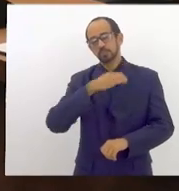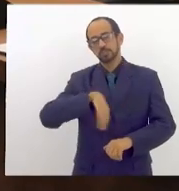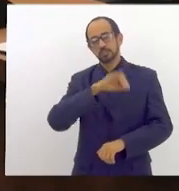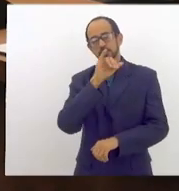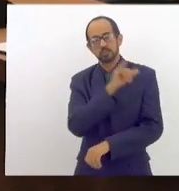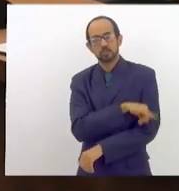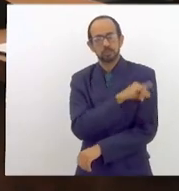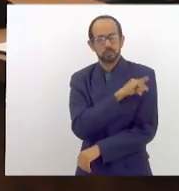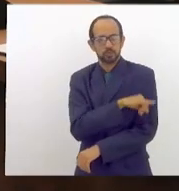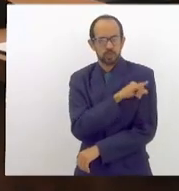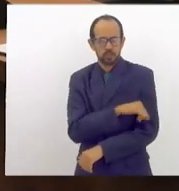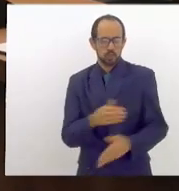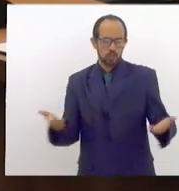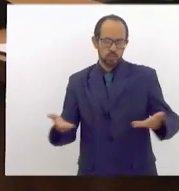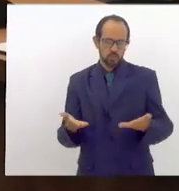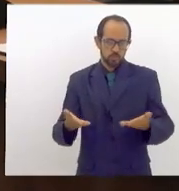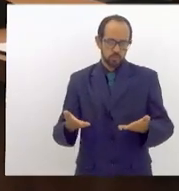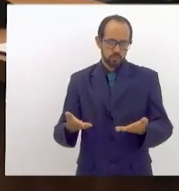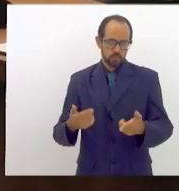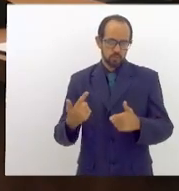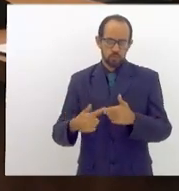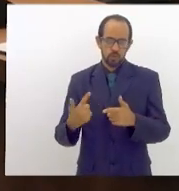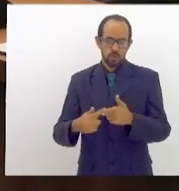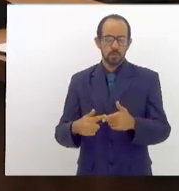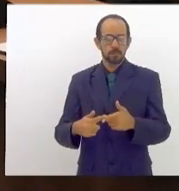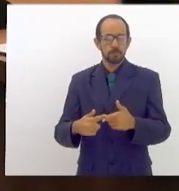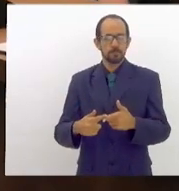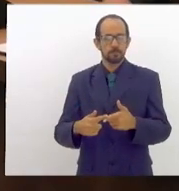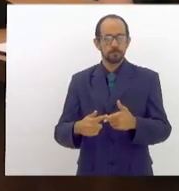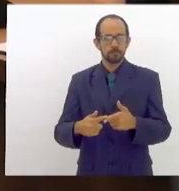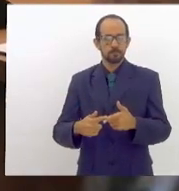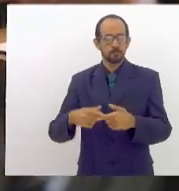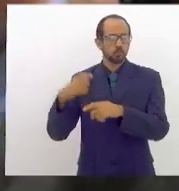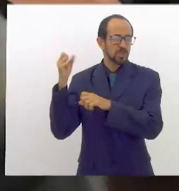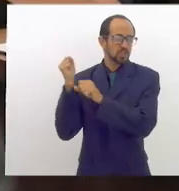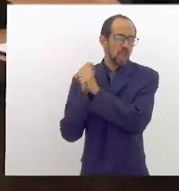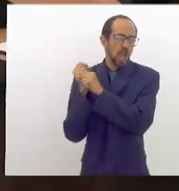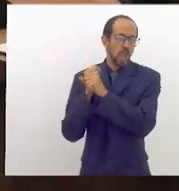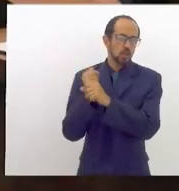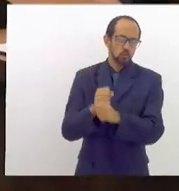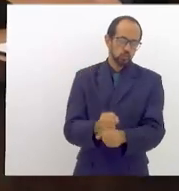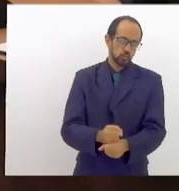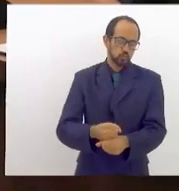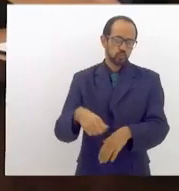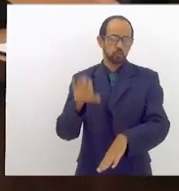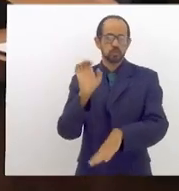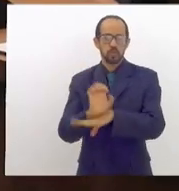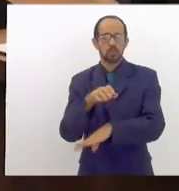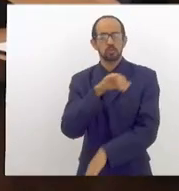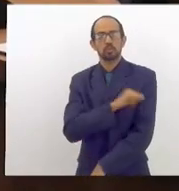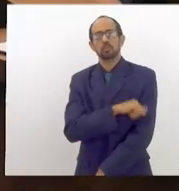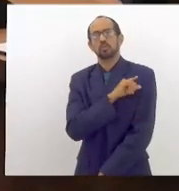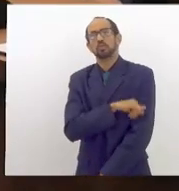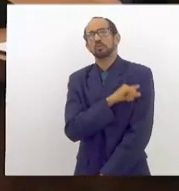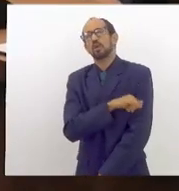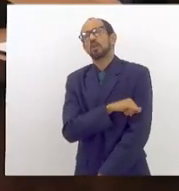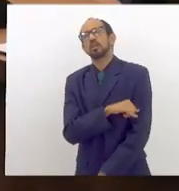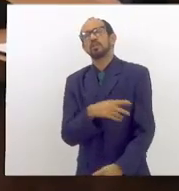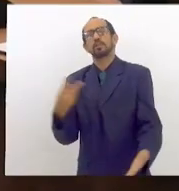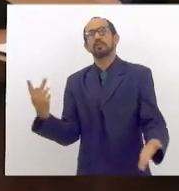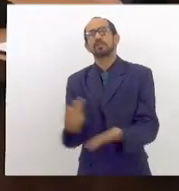do Rio de Janeiro hoje porque simplesmente durante anos o estado do Rio de Janeiro teve